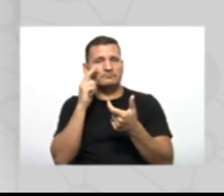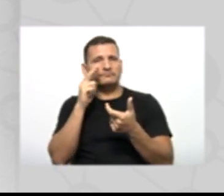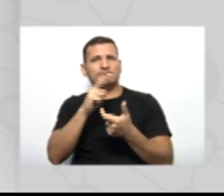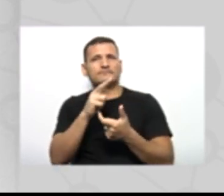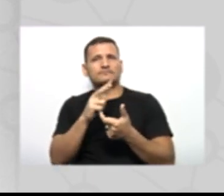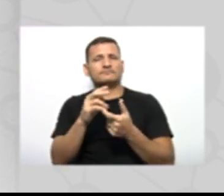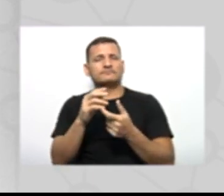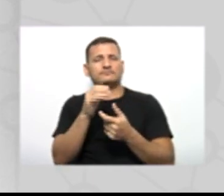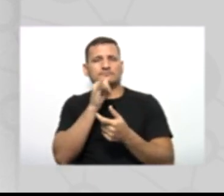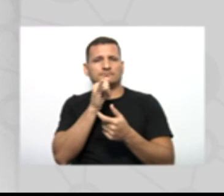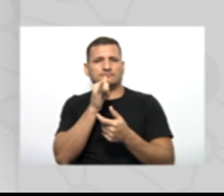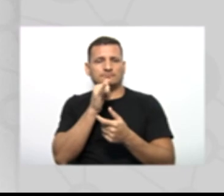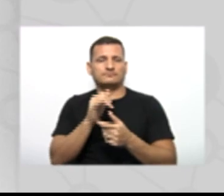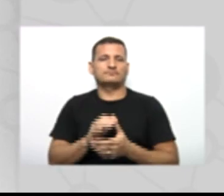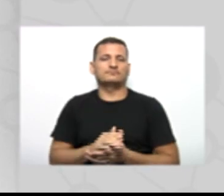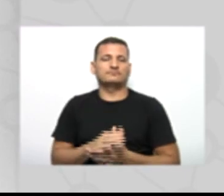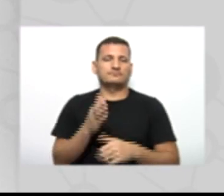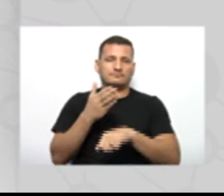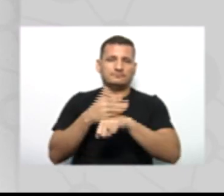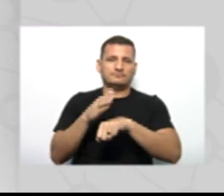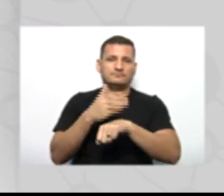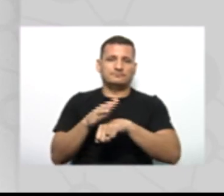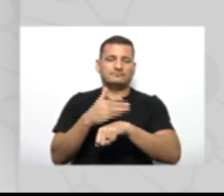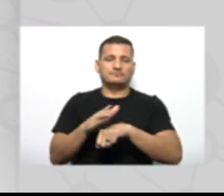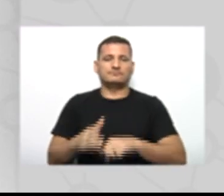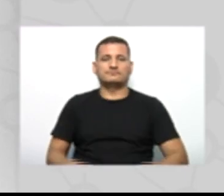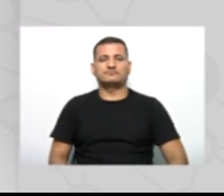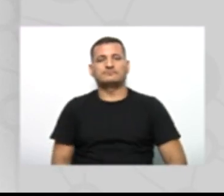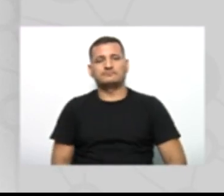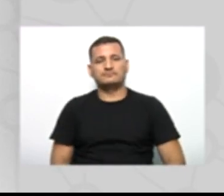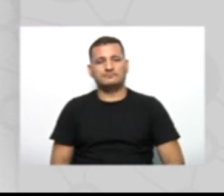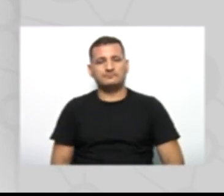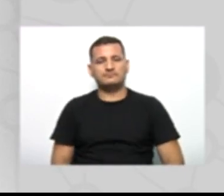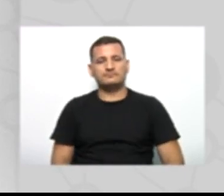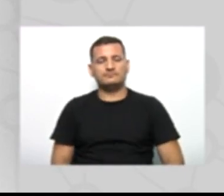para facilitar para vocês. Vamos criar uma classe aqui,